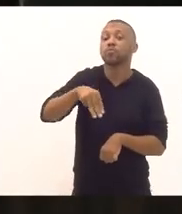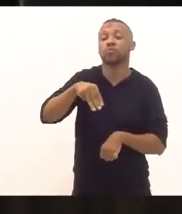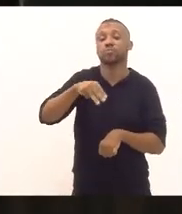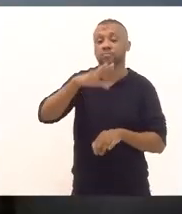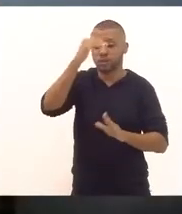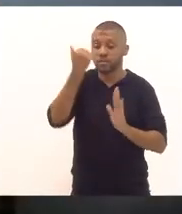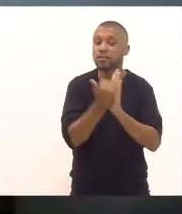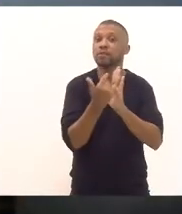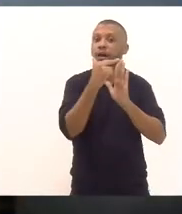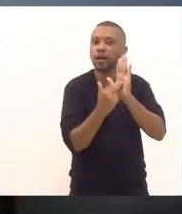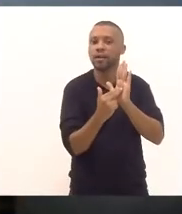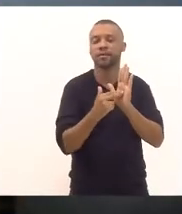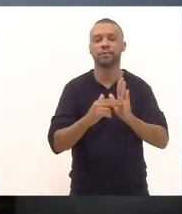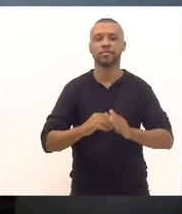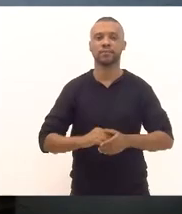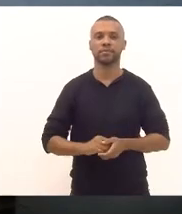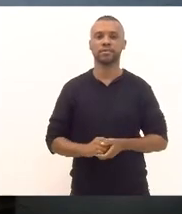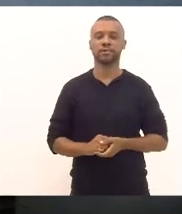tempo regimental